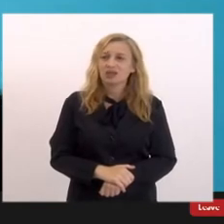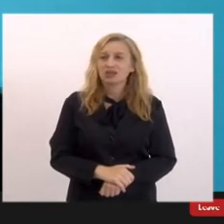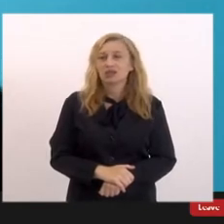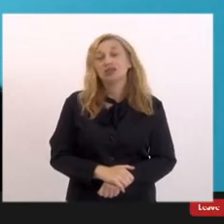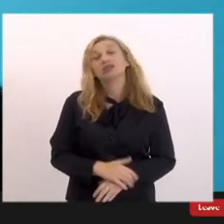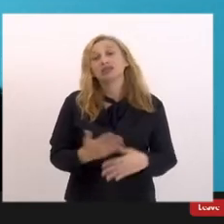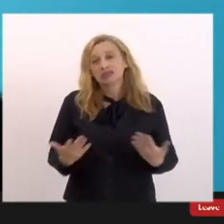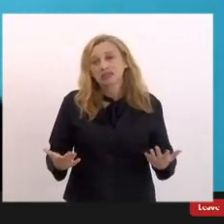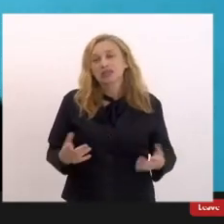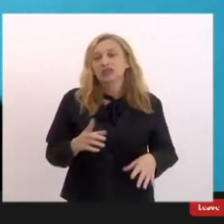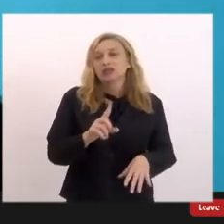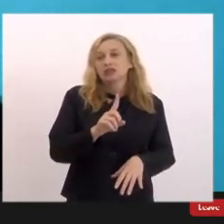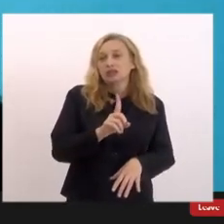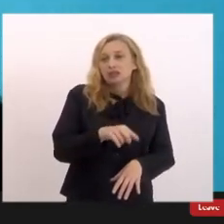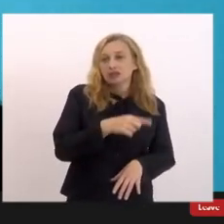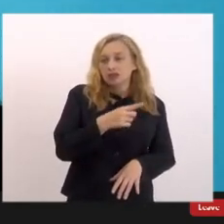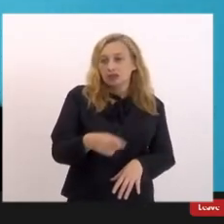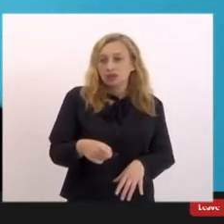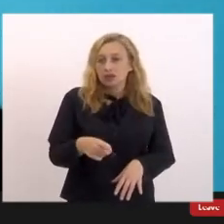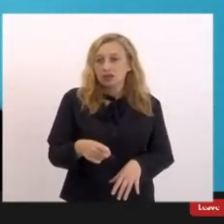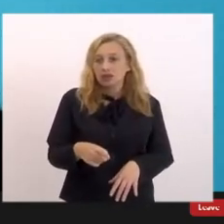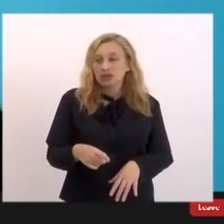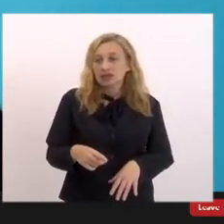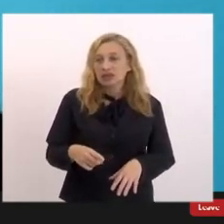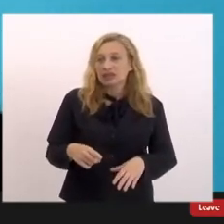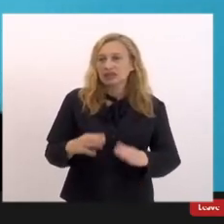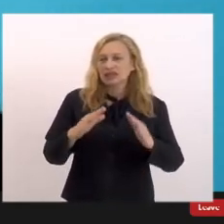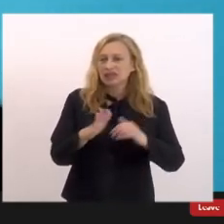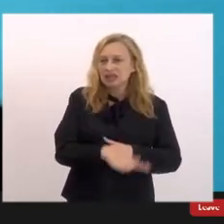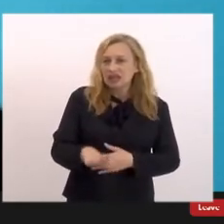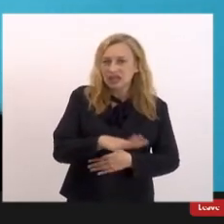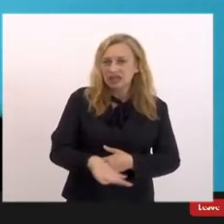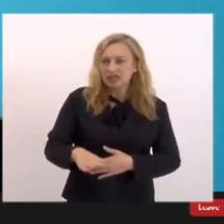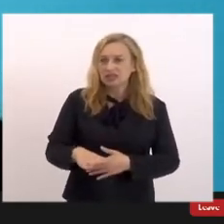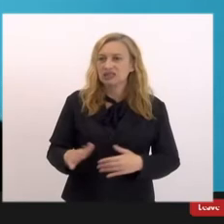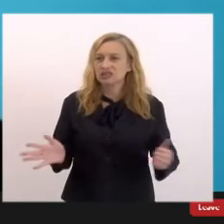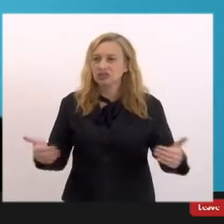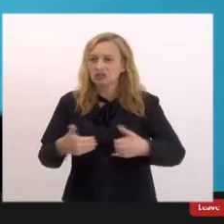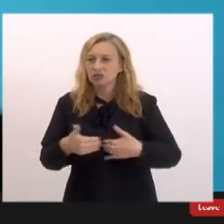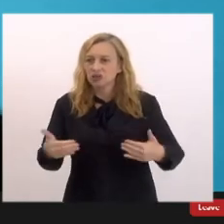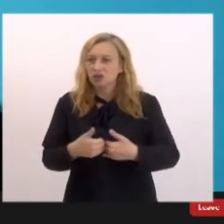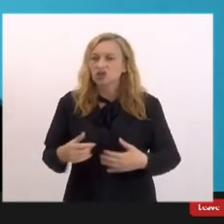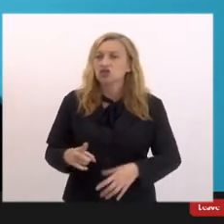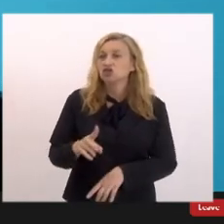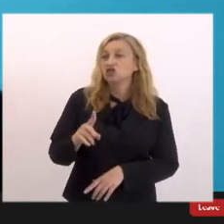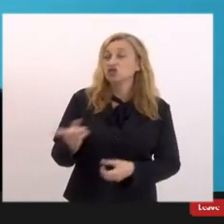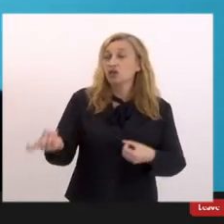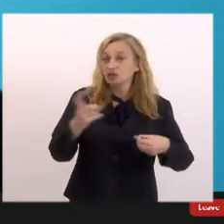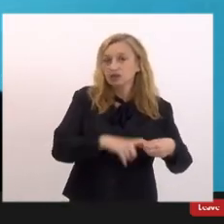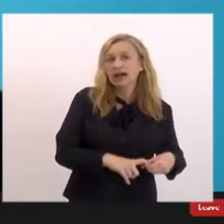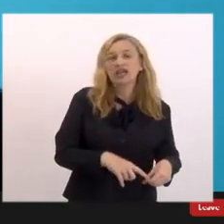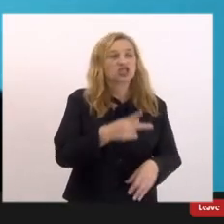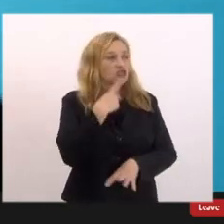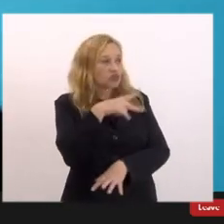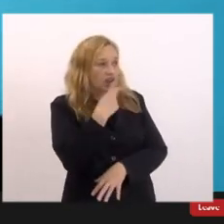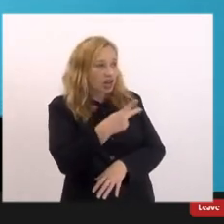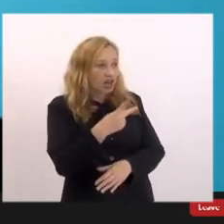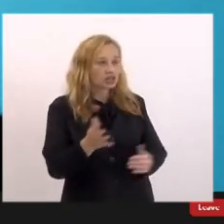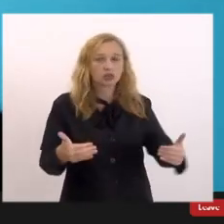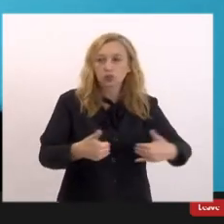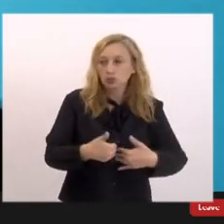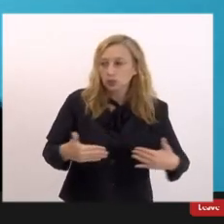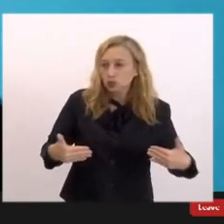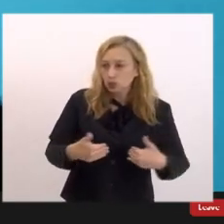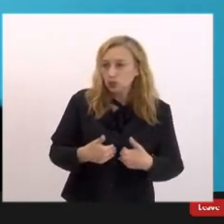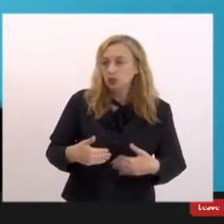Estão proibindo as crianças com síndrome de Down de voltar, porque eles estão alegando que as crianças com síndrome de Down têm